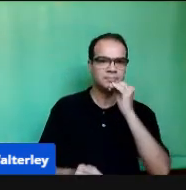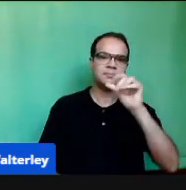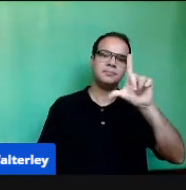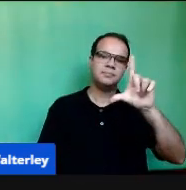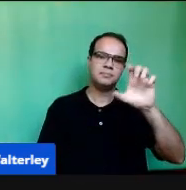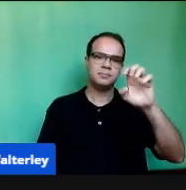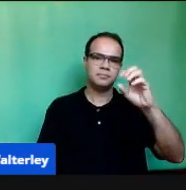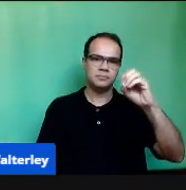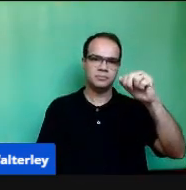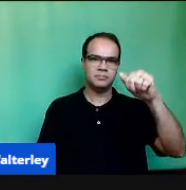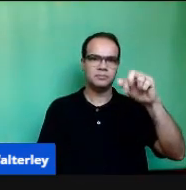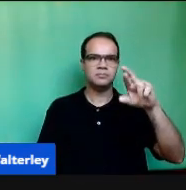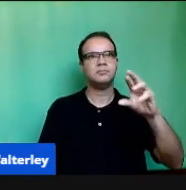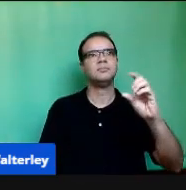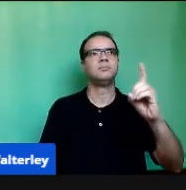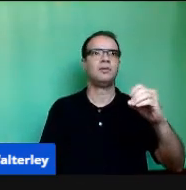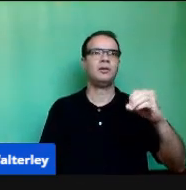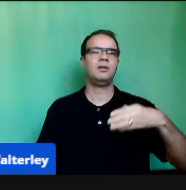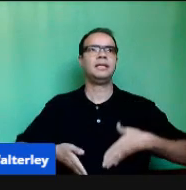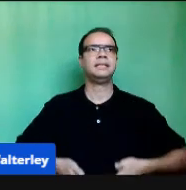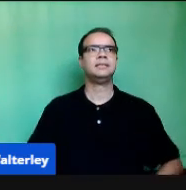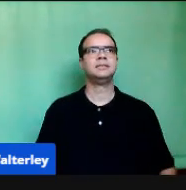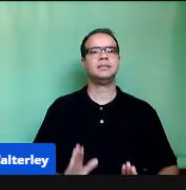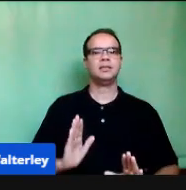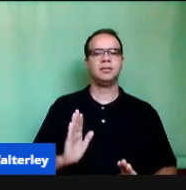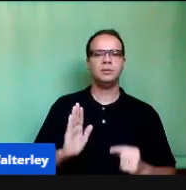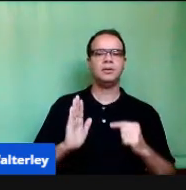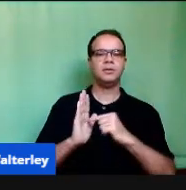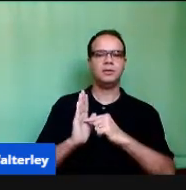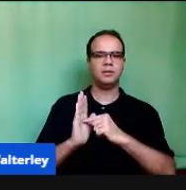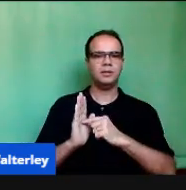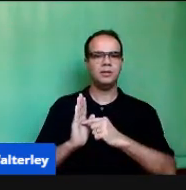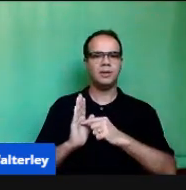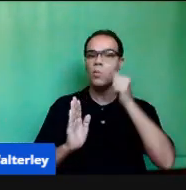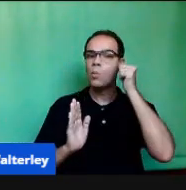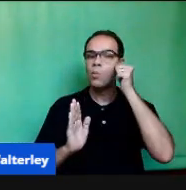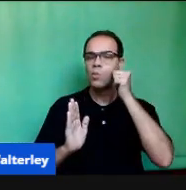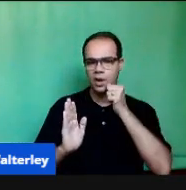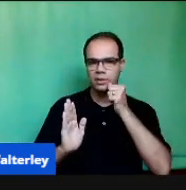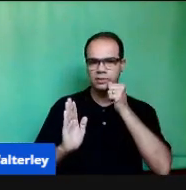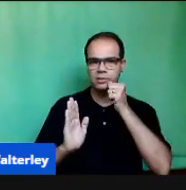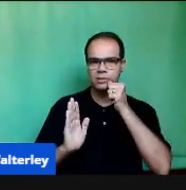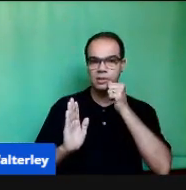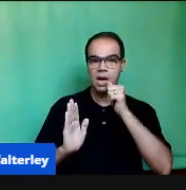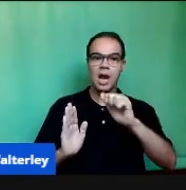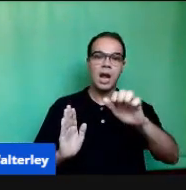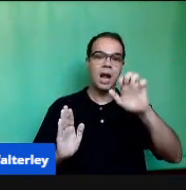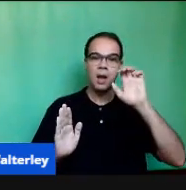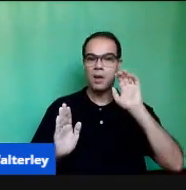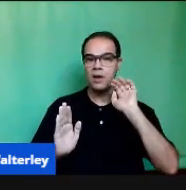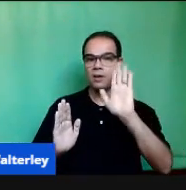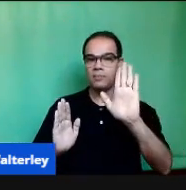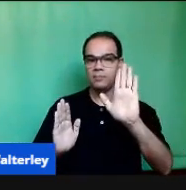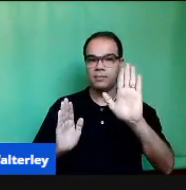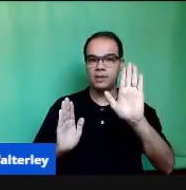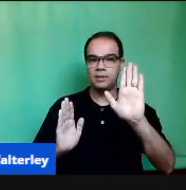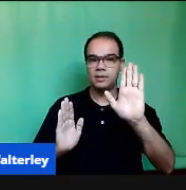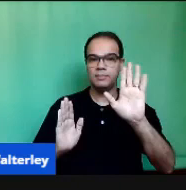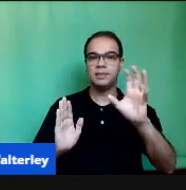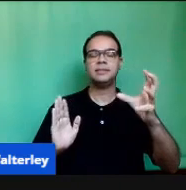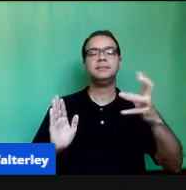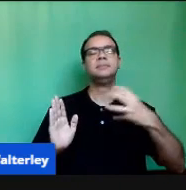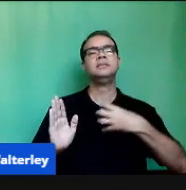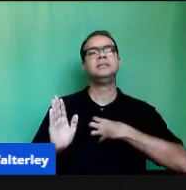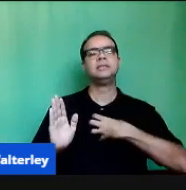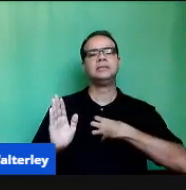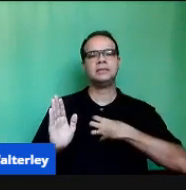nasceu biologicamente do sexo feminino, mas a sua vivência, ele sempre se sentiu